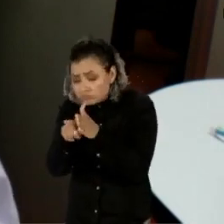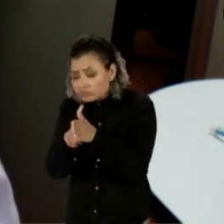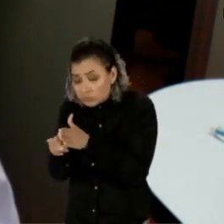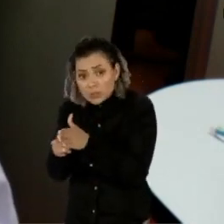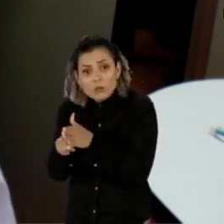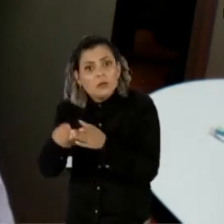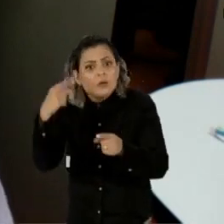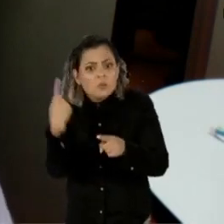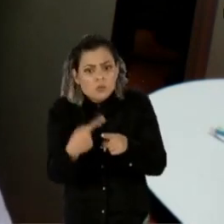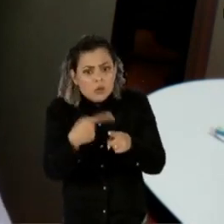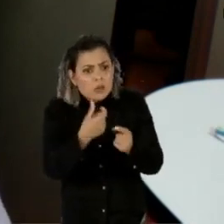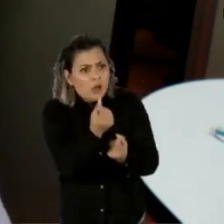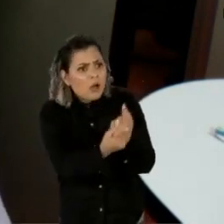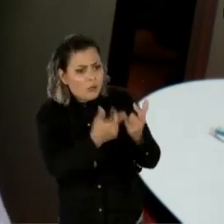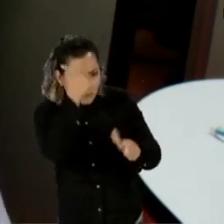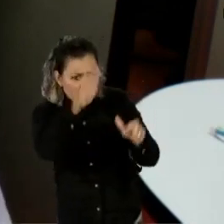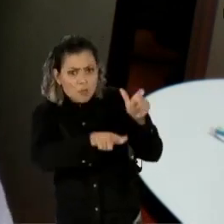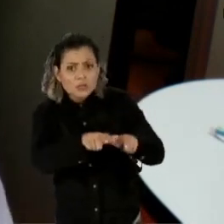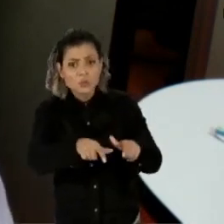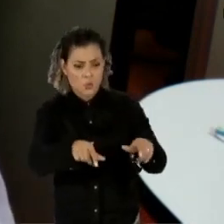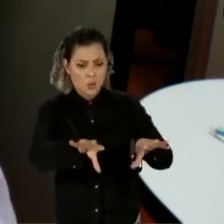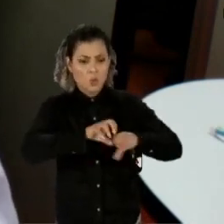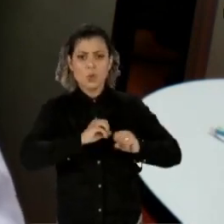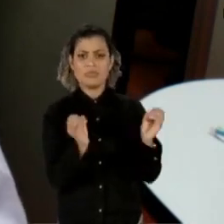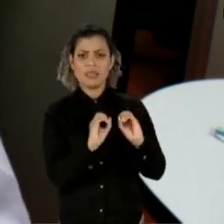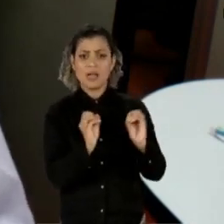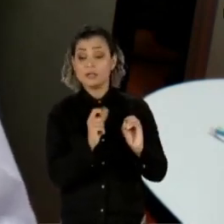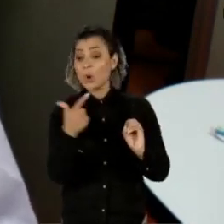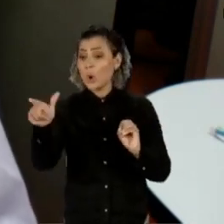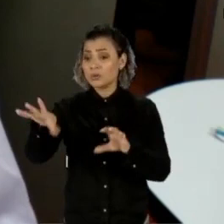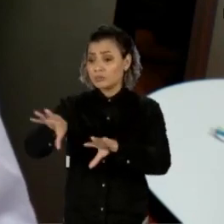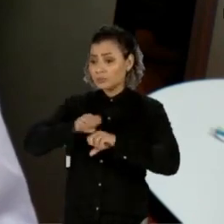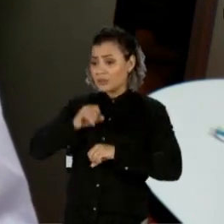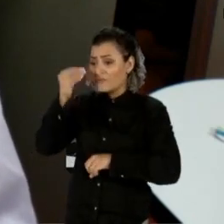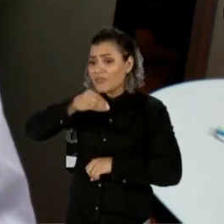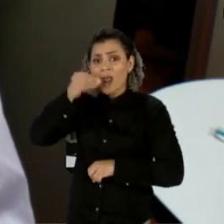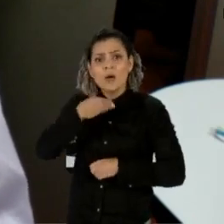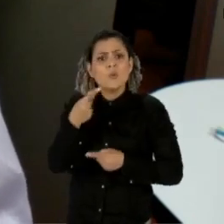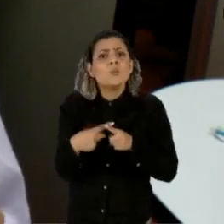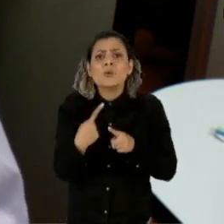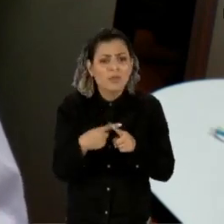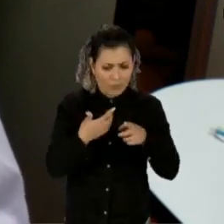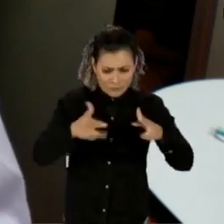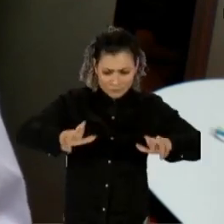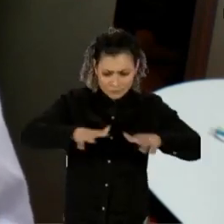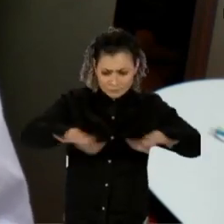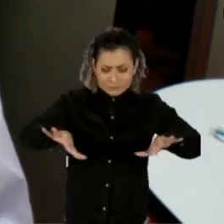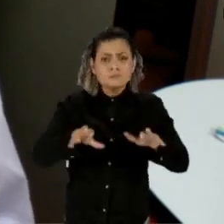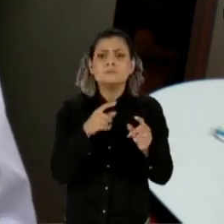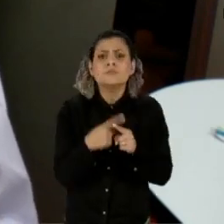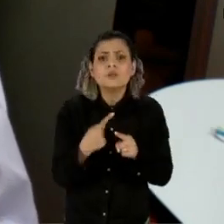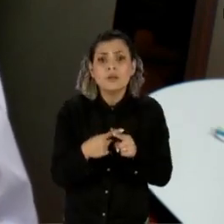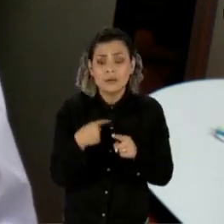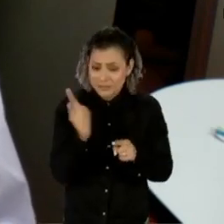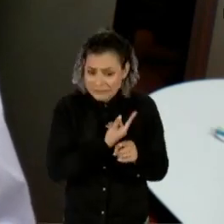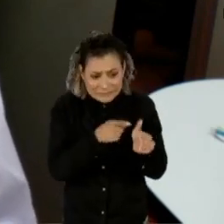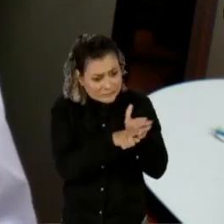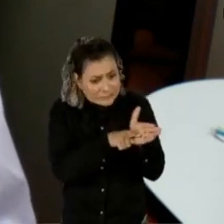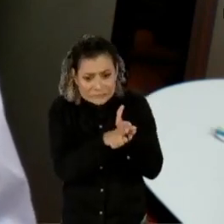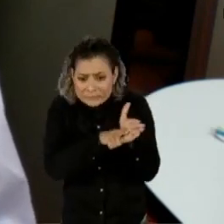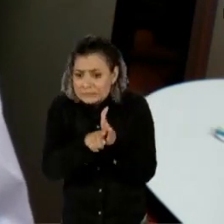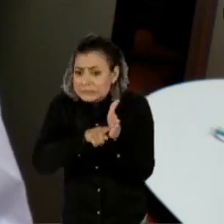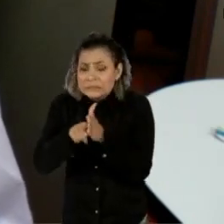saber por que alguns pacientes são resistentes à infecção e outros são suscetíveis e aí a gente acabou pra fazer a gente estava fazendo um